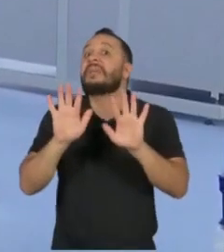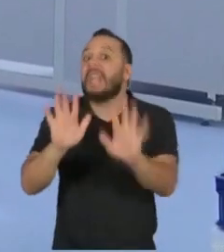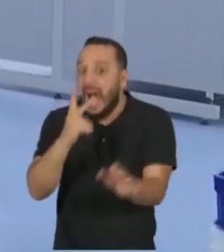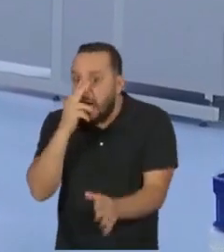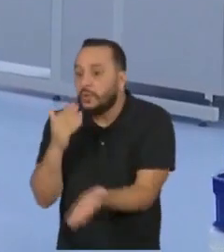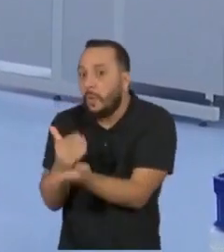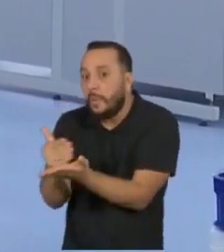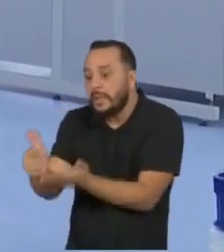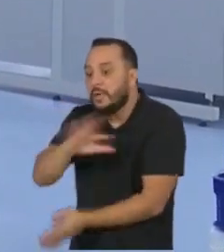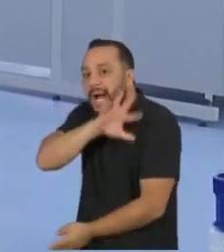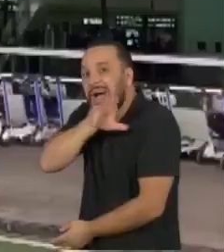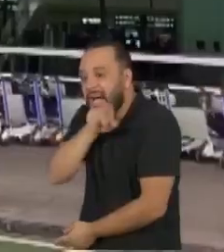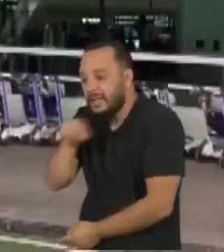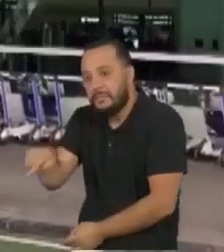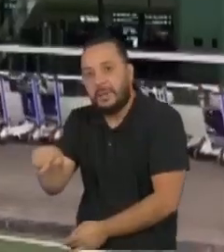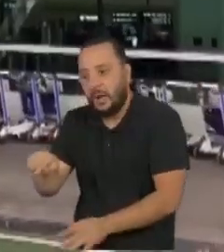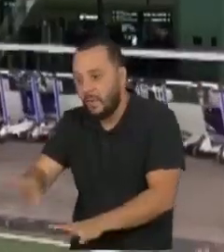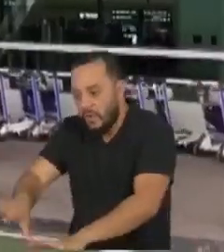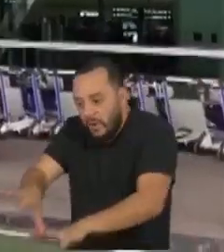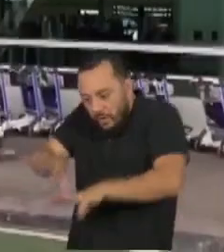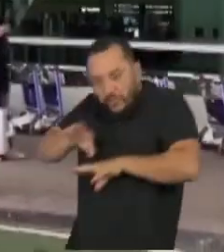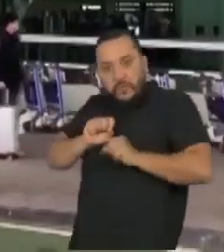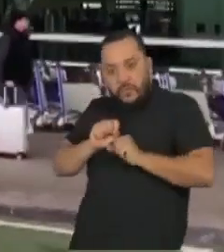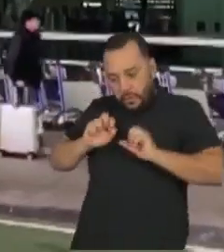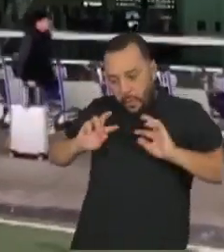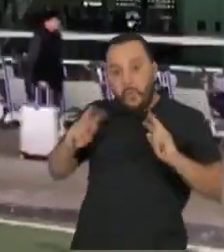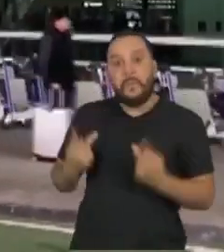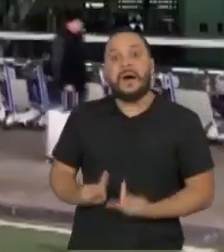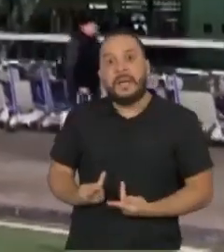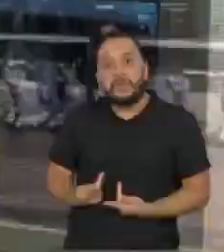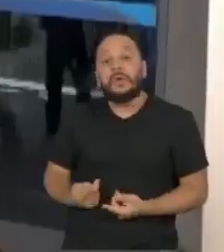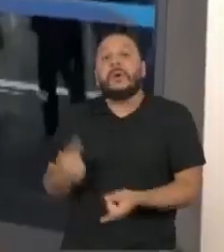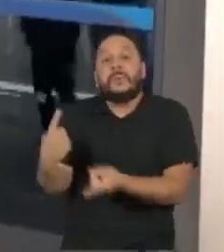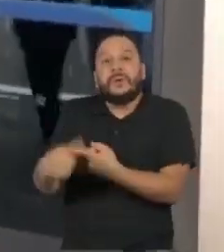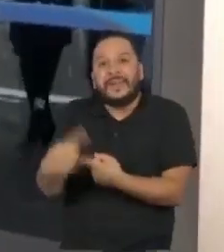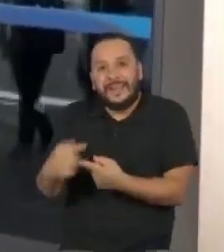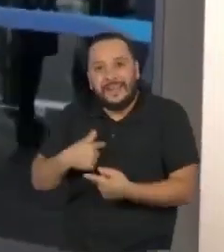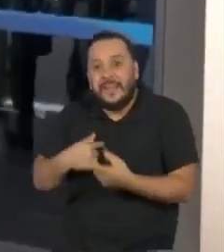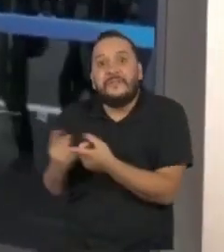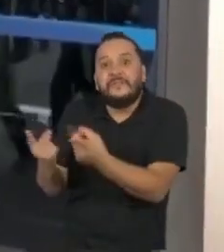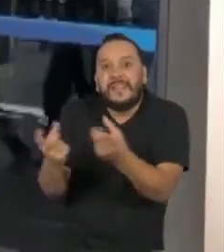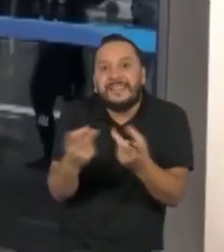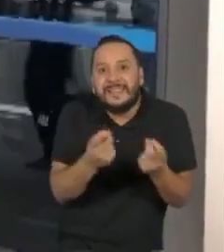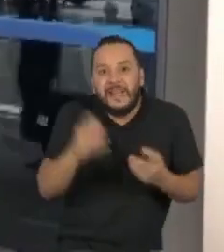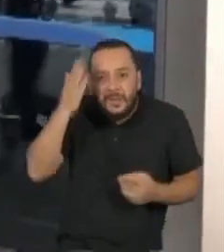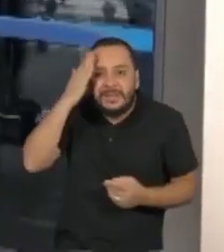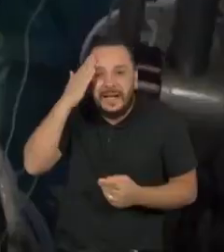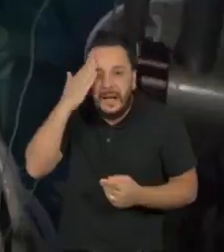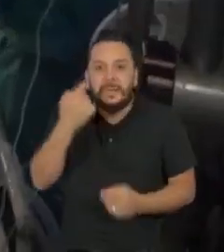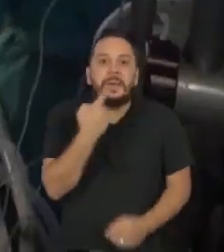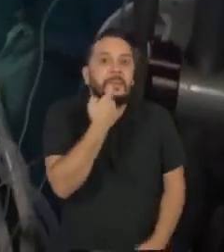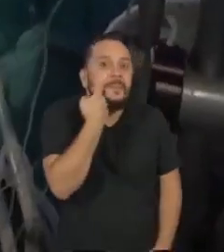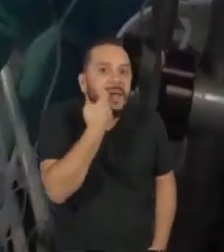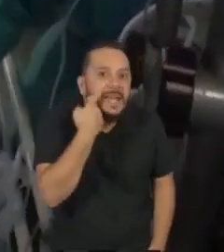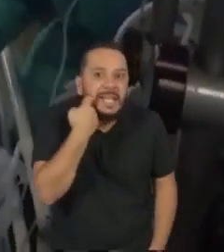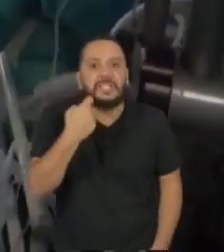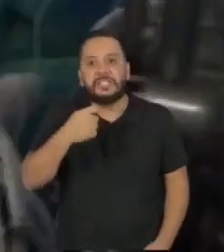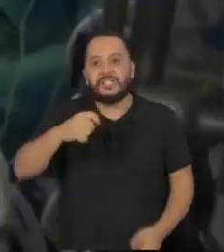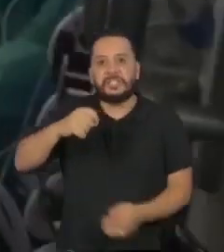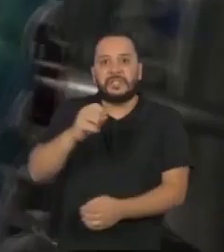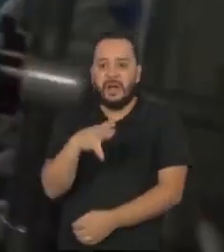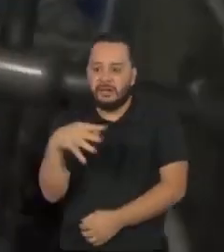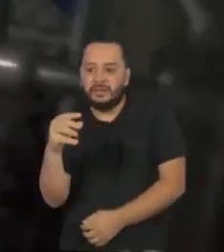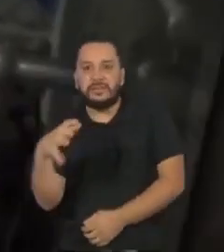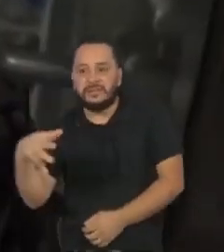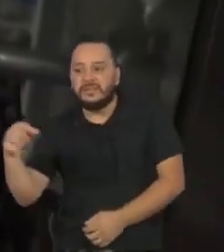animal e vincularam o surto a um mercado de frutos do mar na cidade de Wuhan. O vírus pode causar